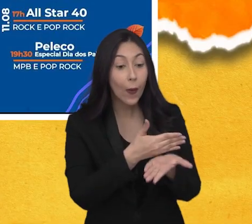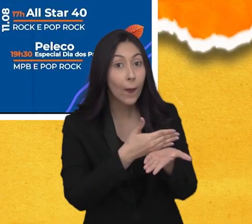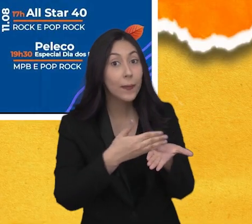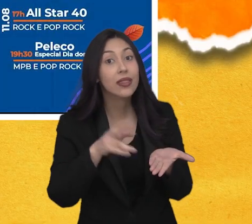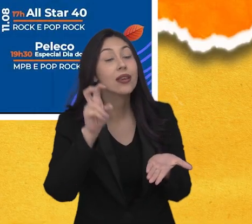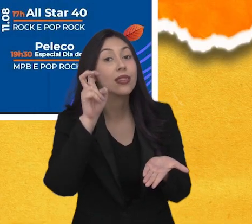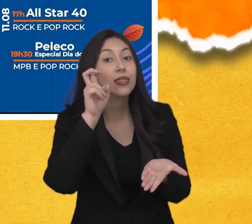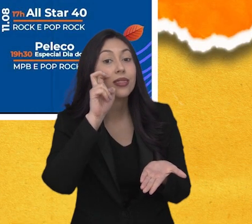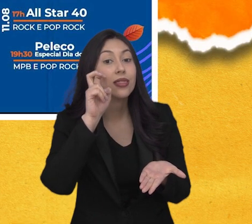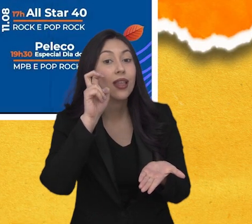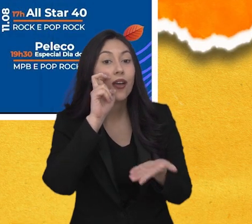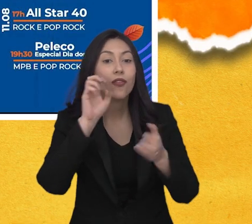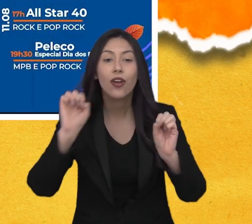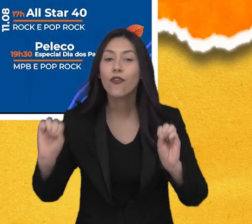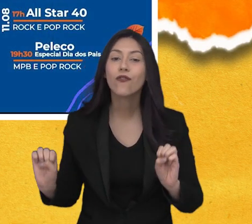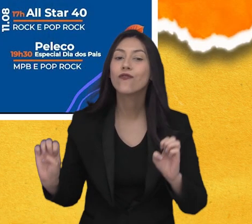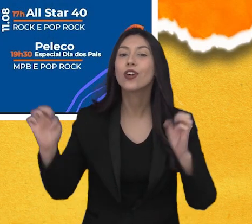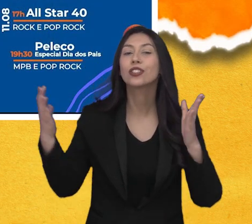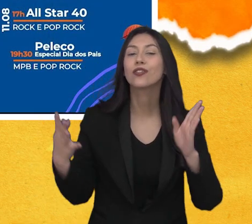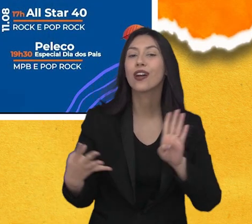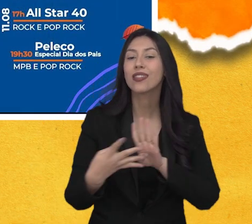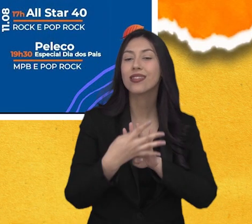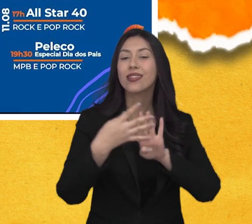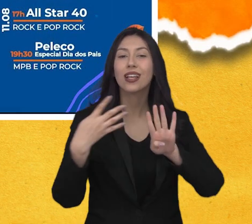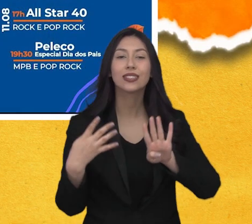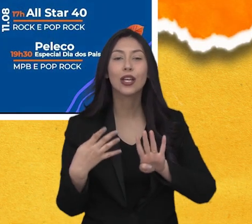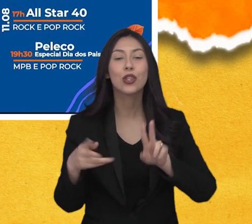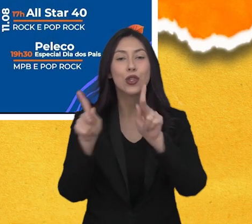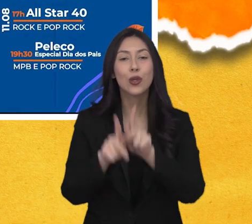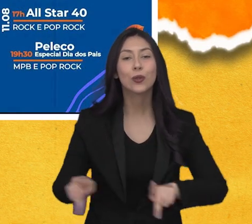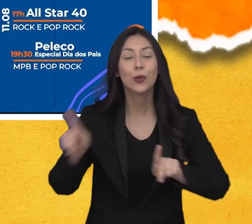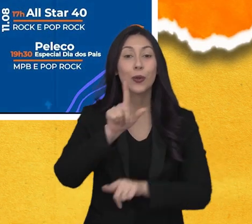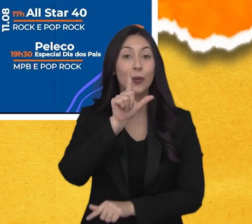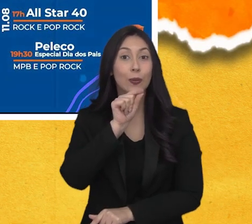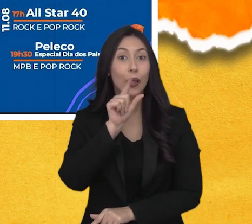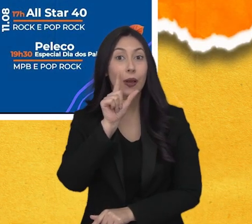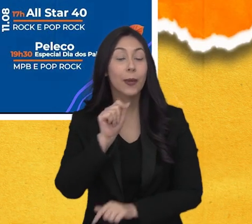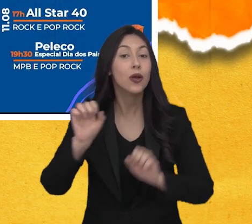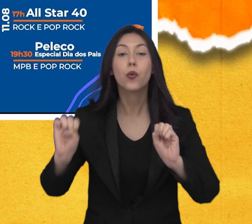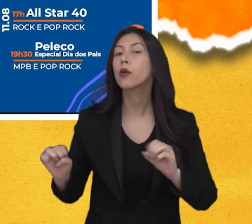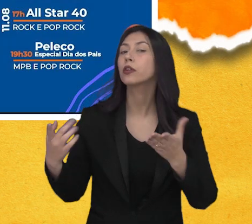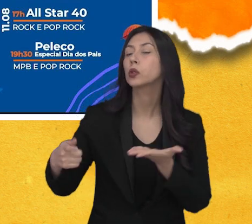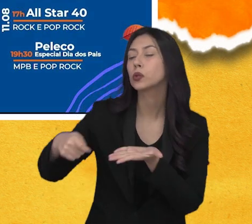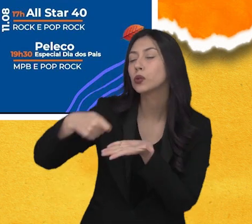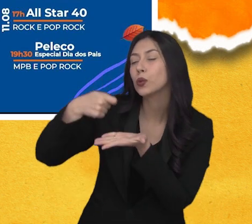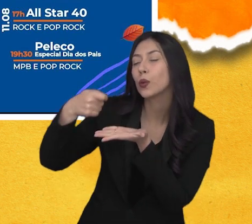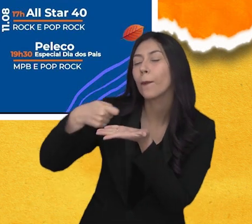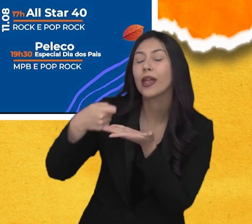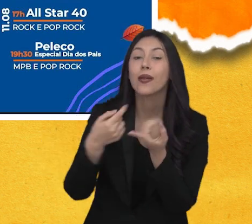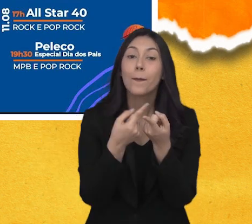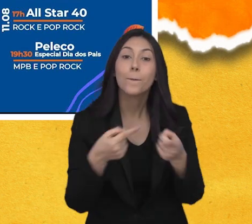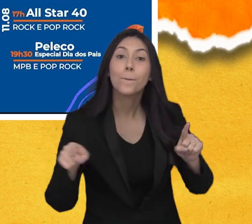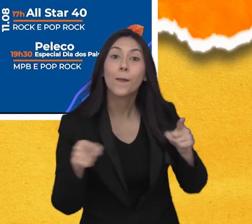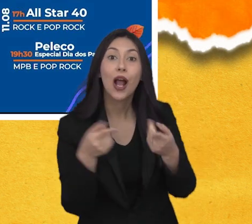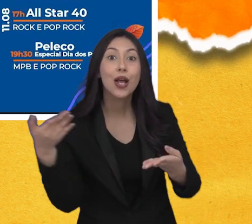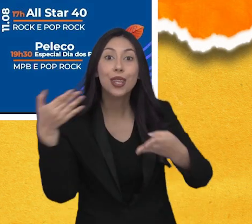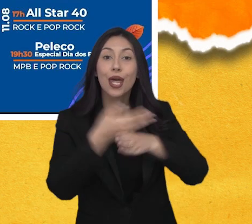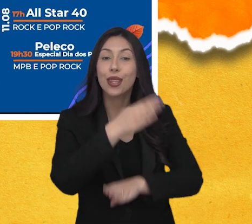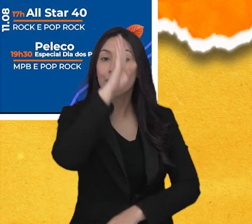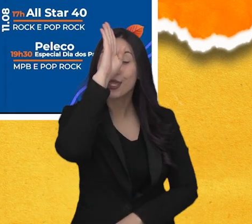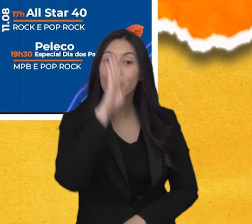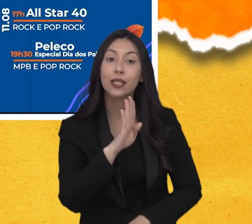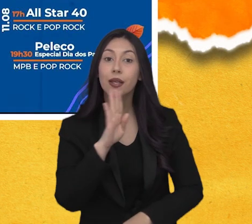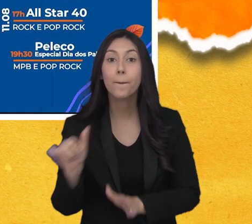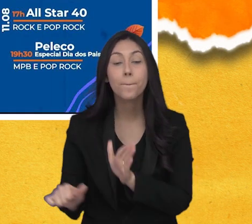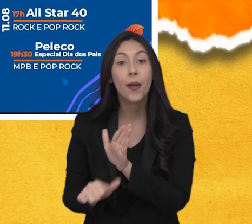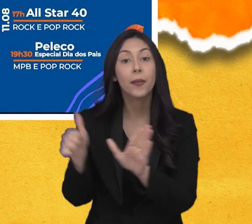Começa nesta quinta-feira o Festival Estações, no Shopping Jardim Oriente. O evento gastronômico e musical tem entrada gratuita